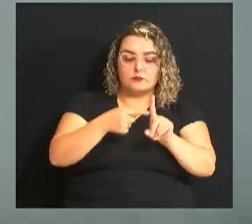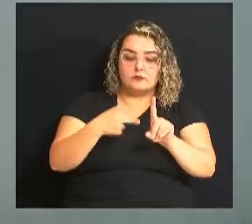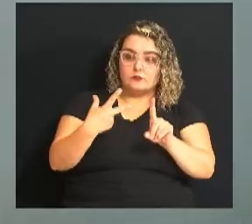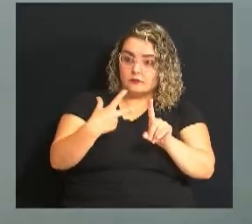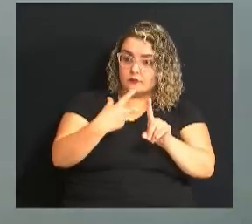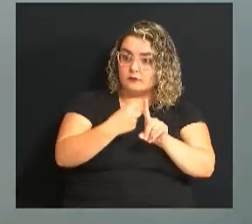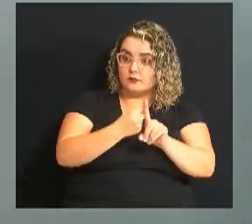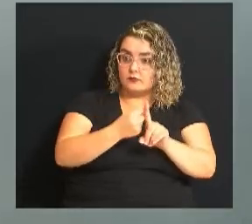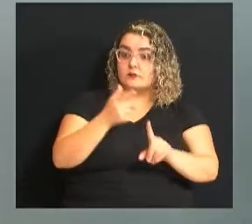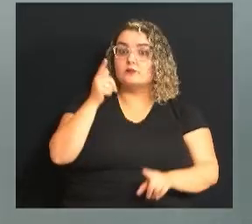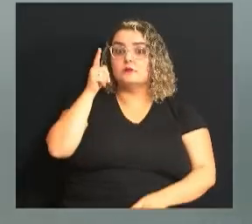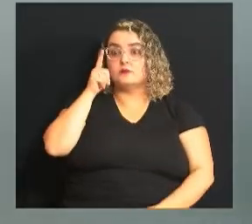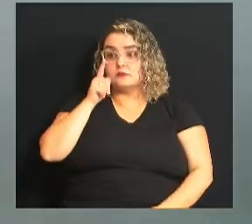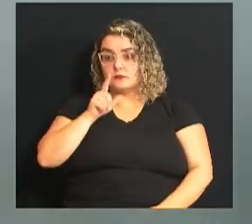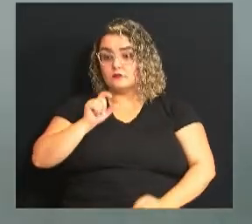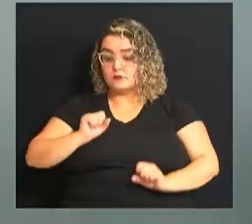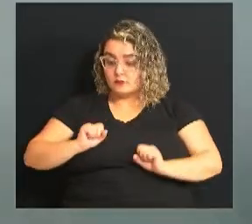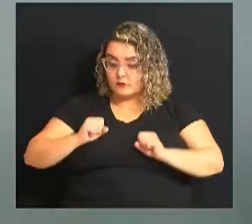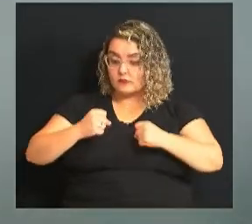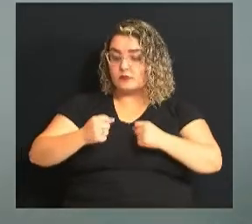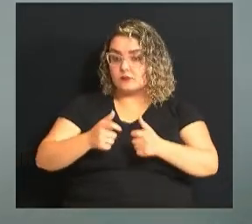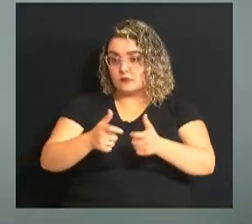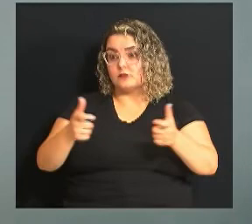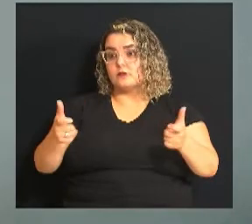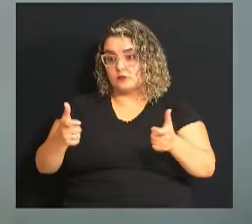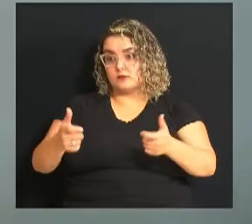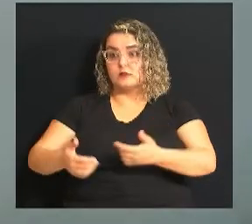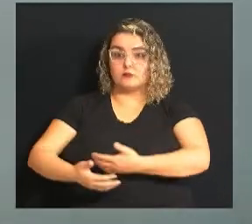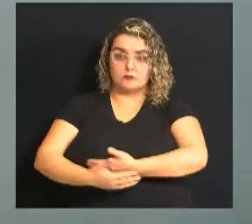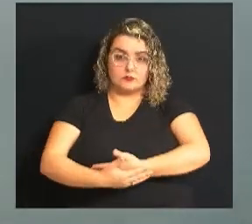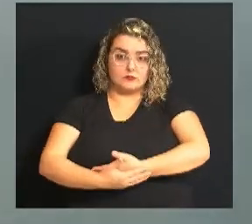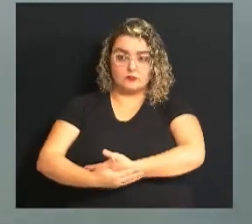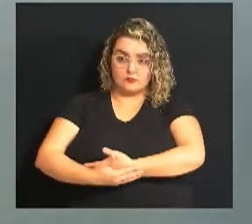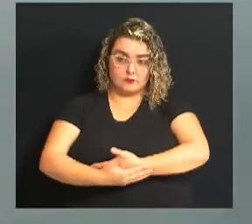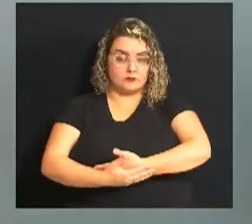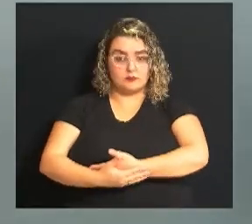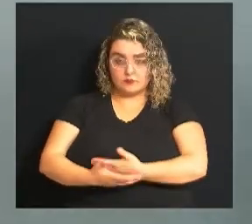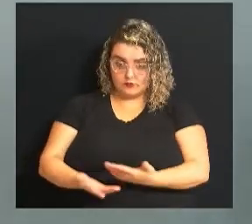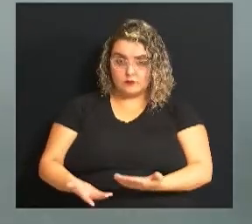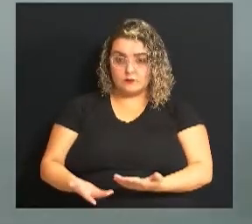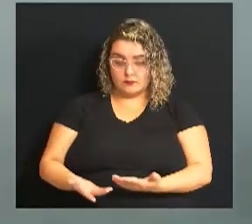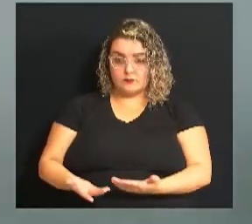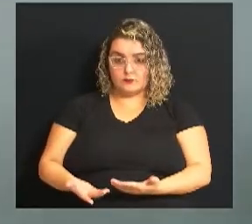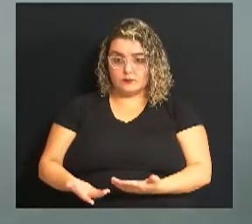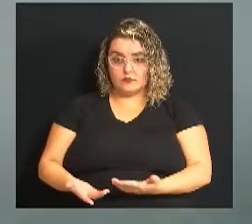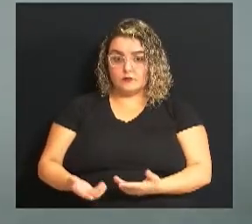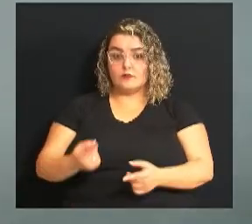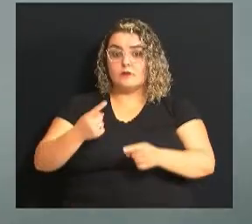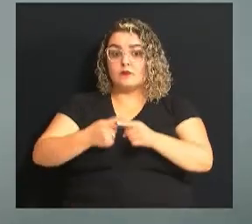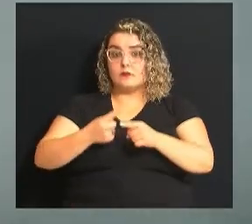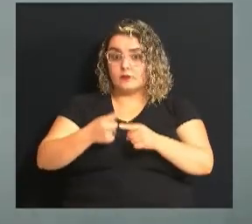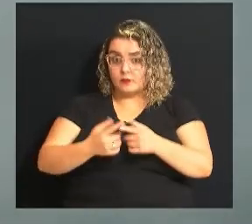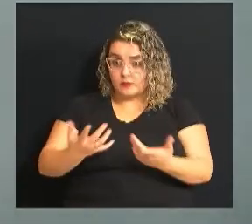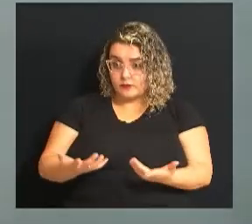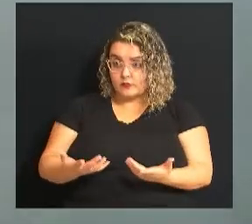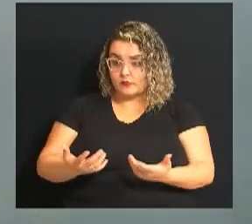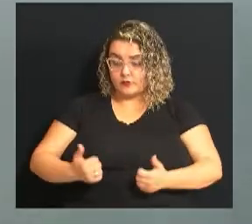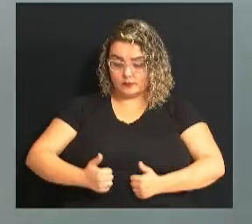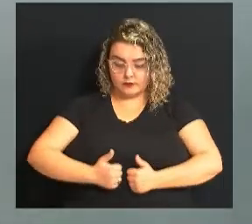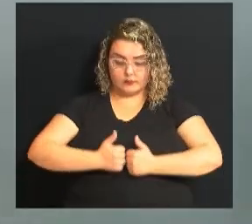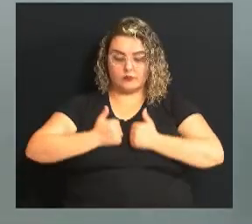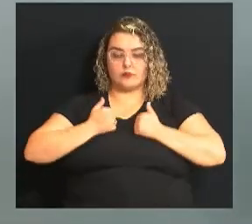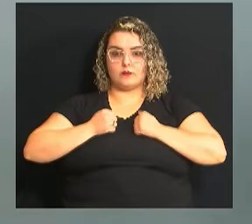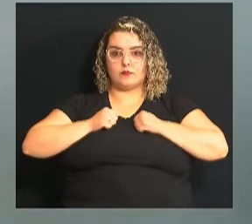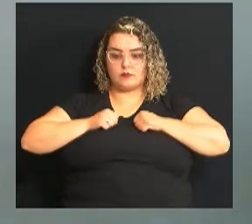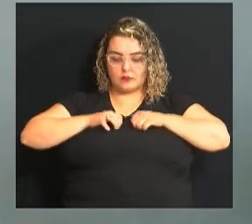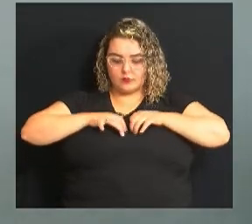vai conseguir ter uma proteção até maior para as crianças, os recém-nascidos. Porque passa o anticorpo para eles.